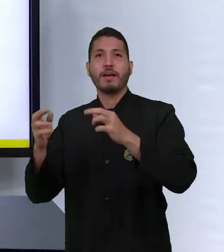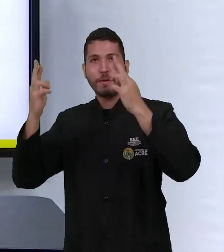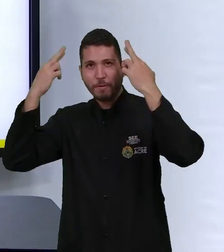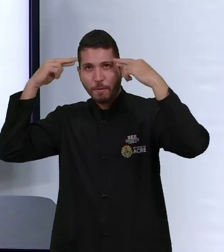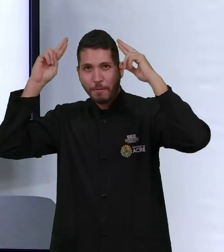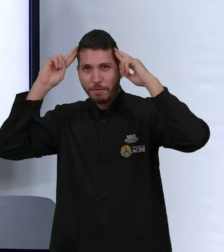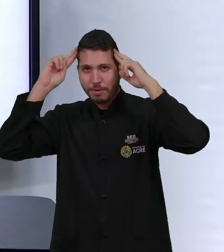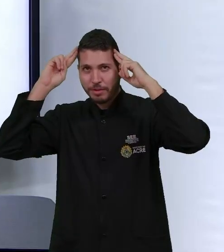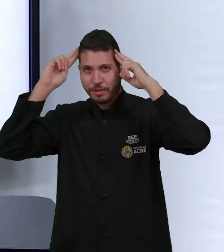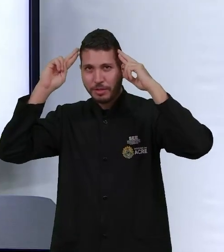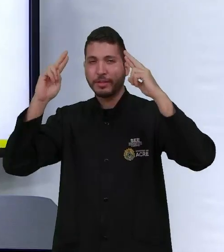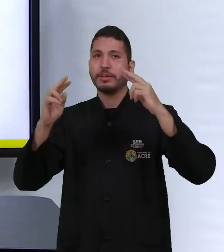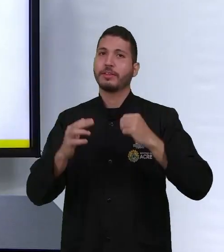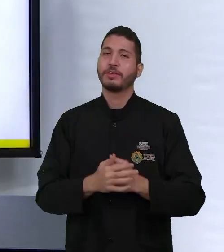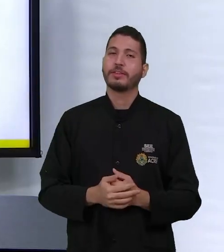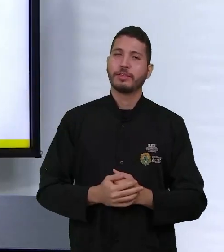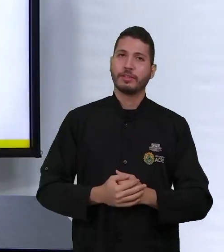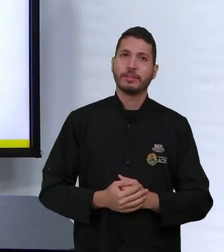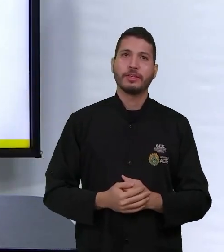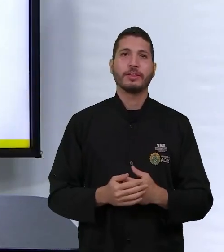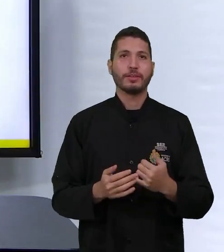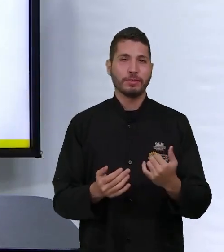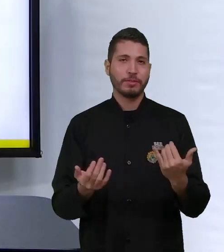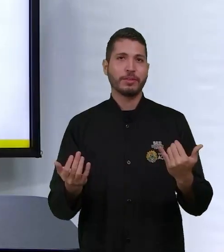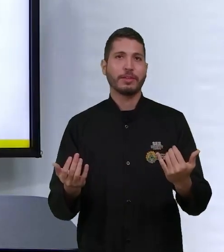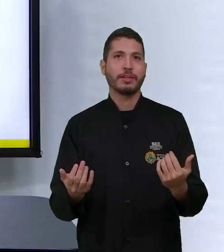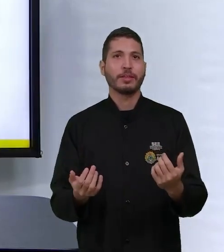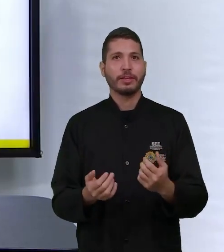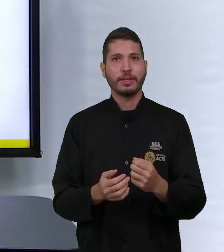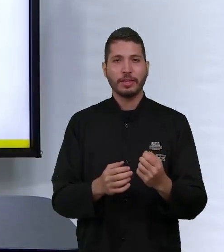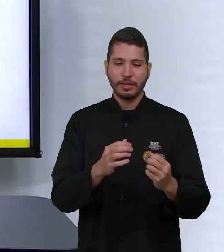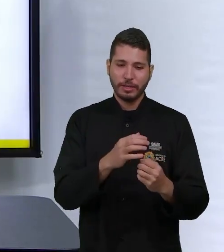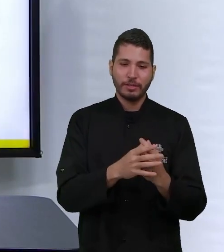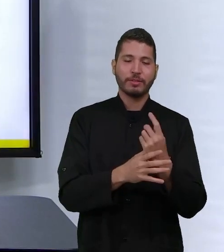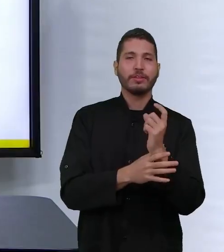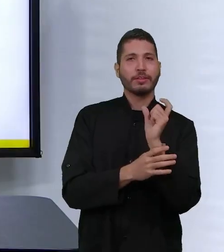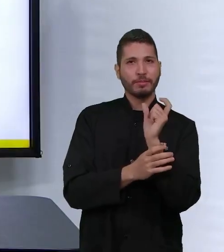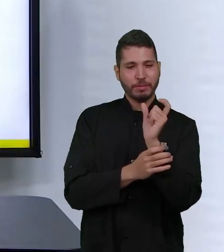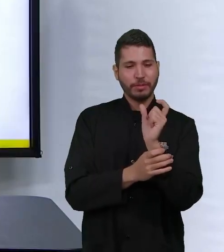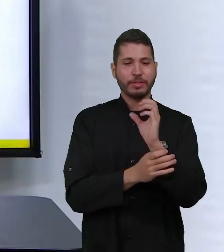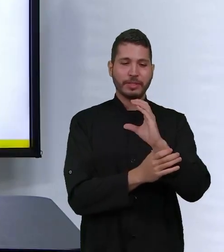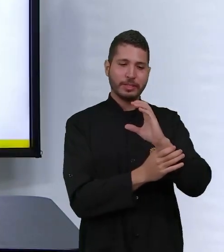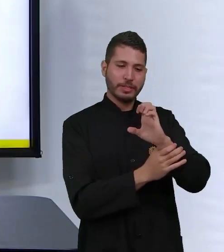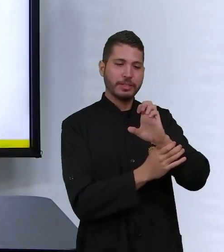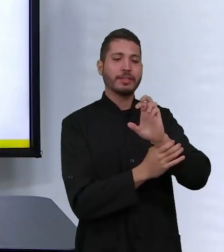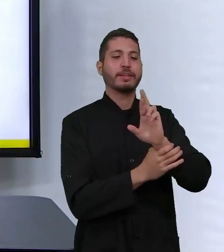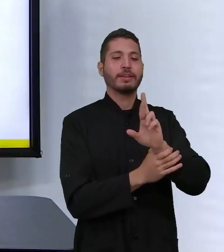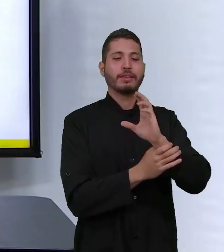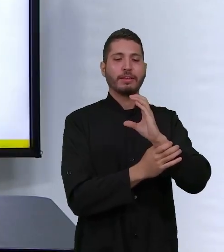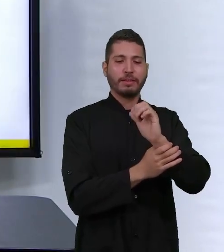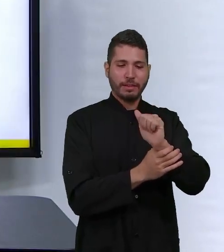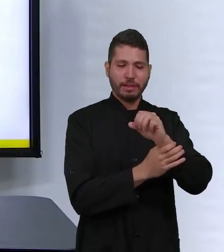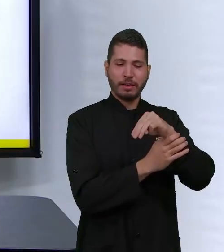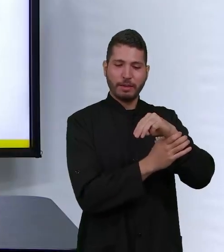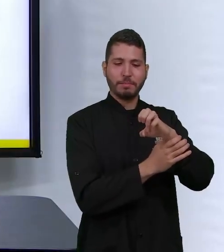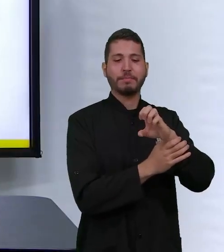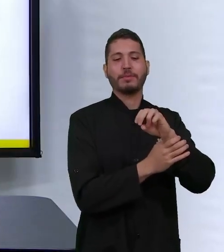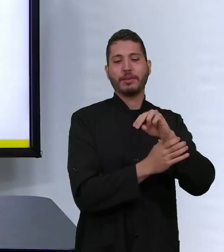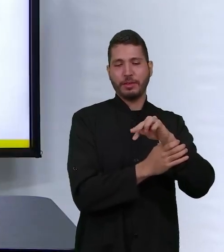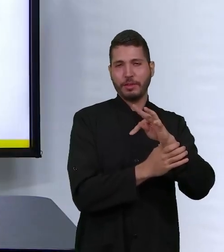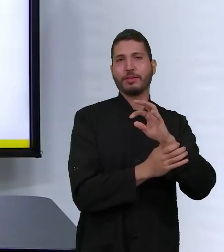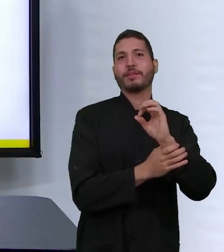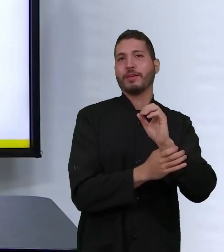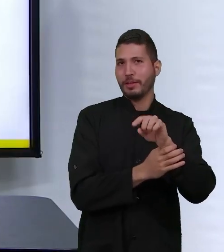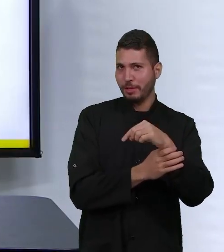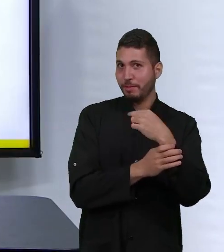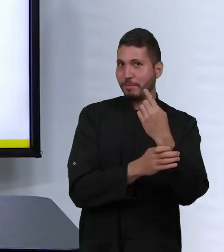criados. Então essa é uma observação muito importante. Daí a palavra cercamentos. Os terrenos foram cercados, as terras